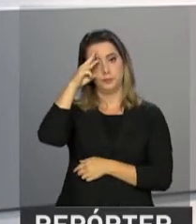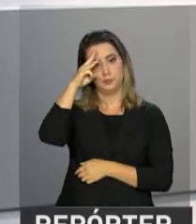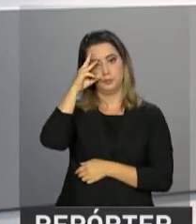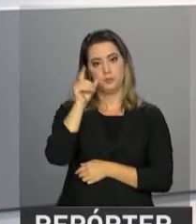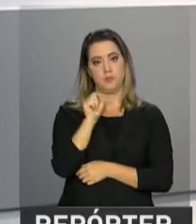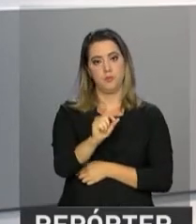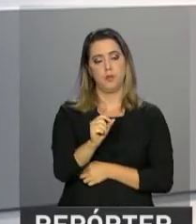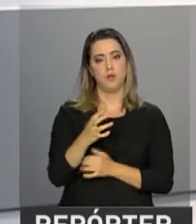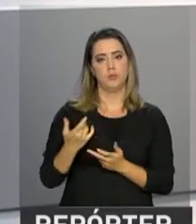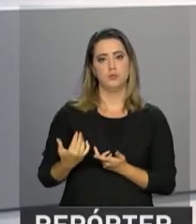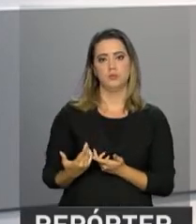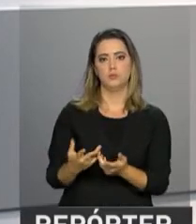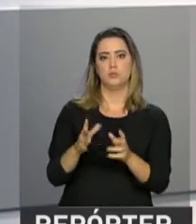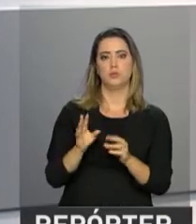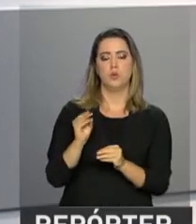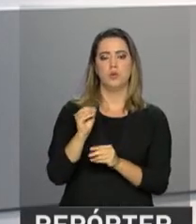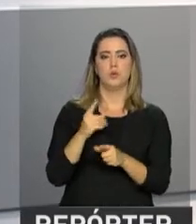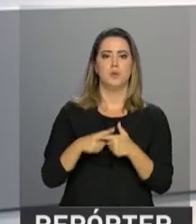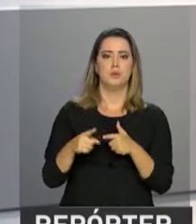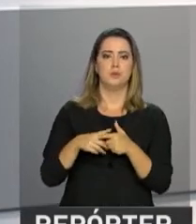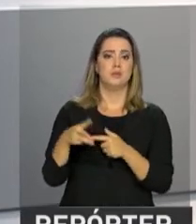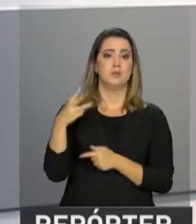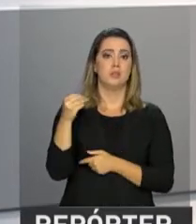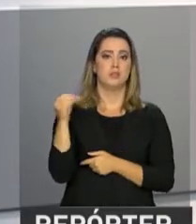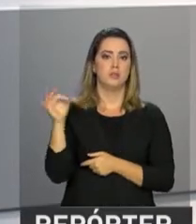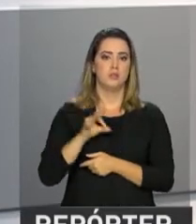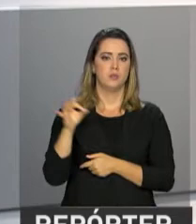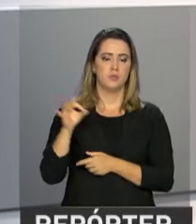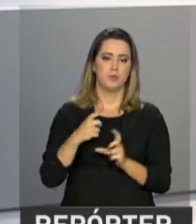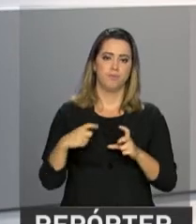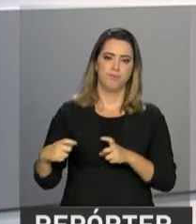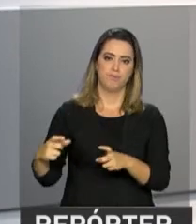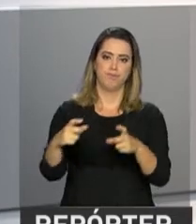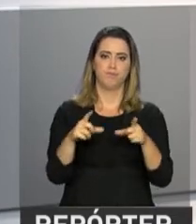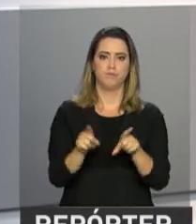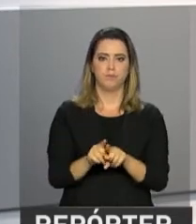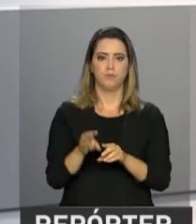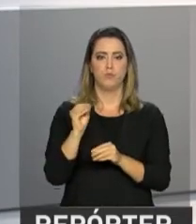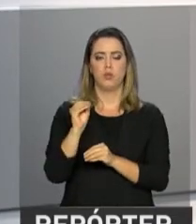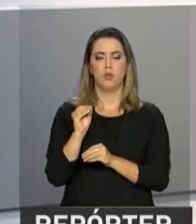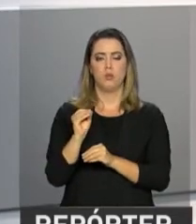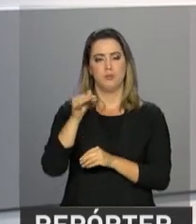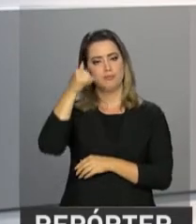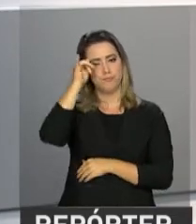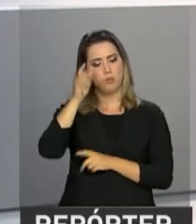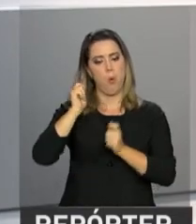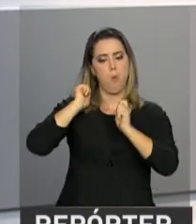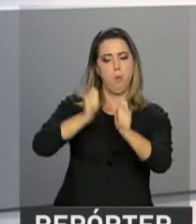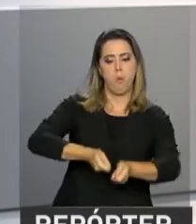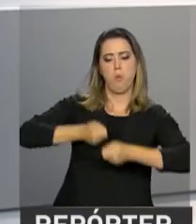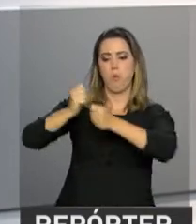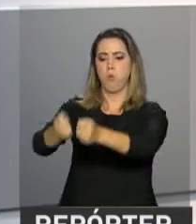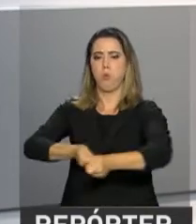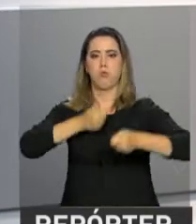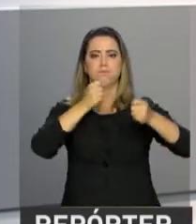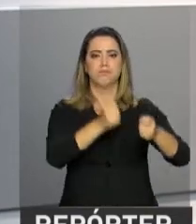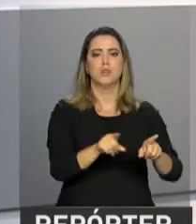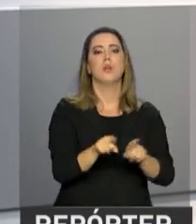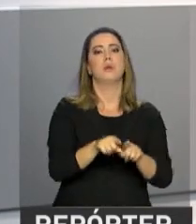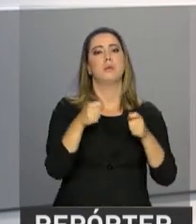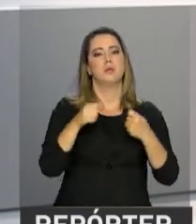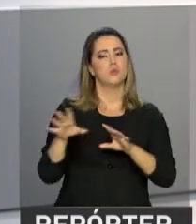terça-feira. Os incêndios afetaram quase 30% da unidade. A ação de combate ao fogo envolveu órgãos como o